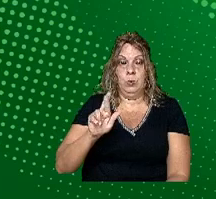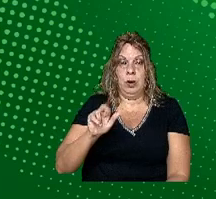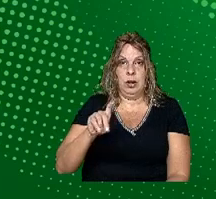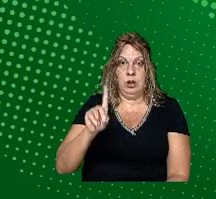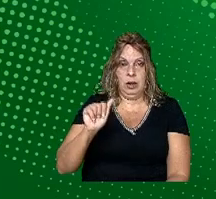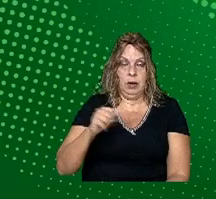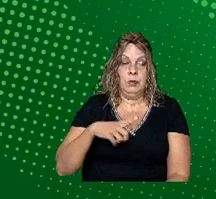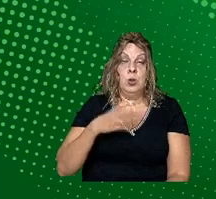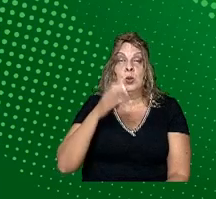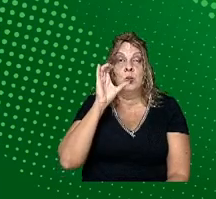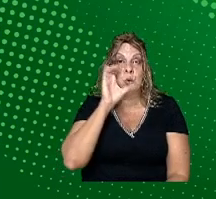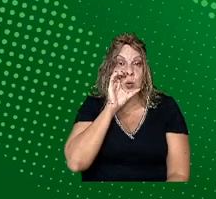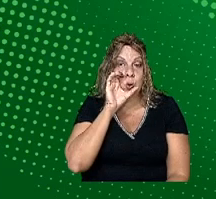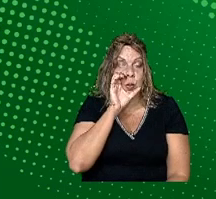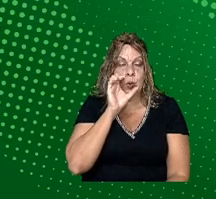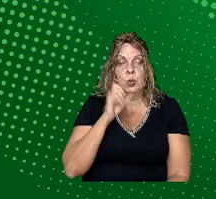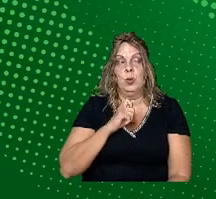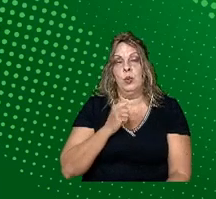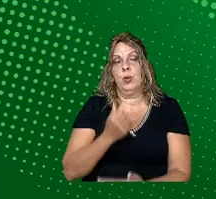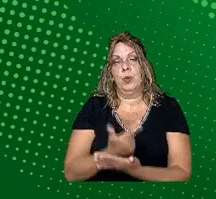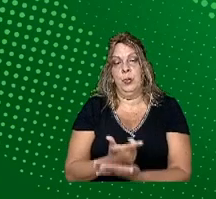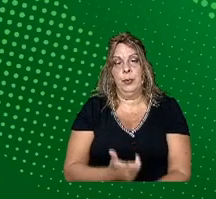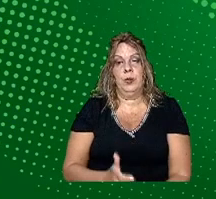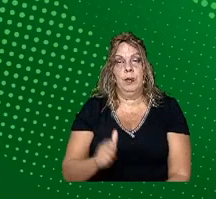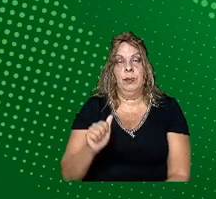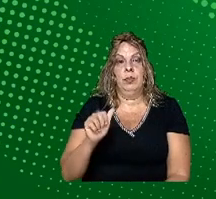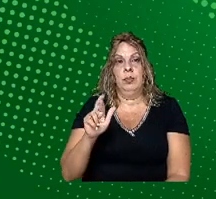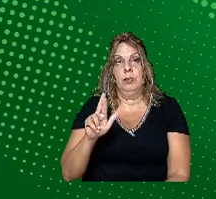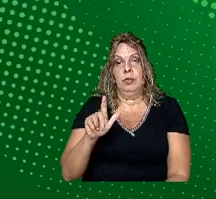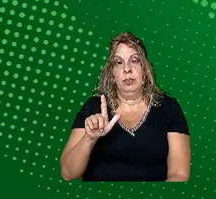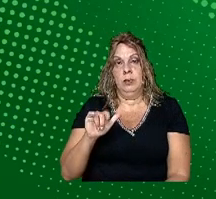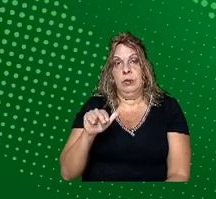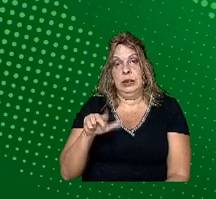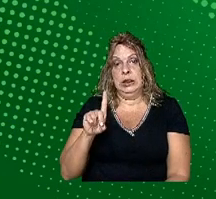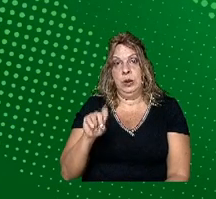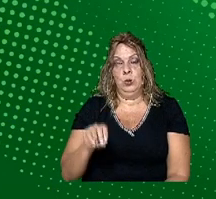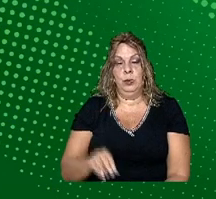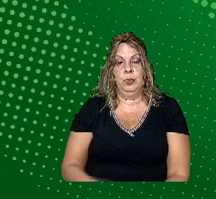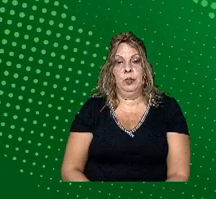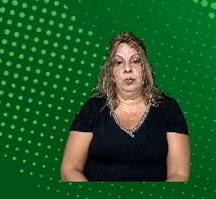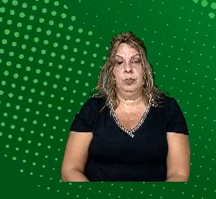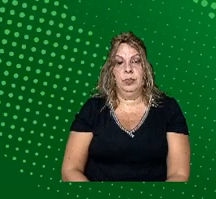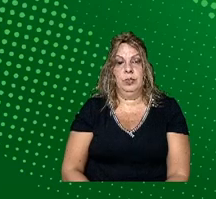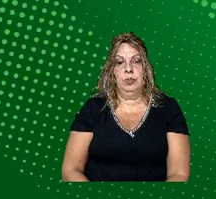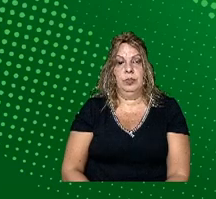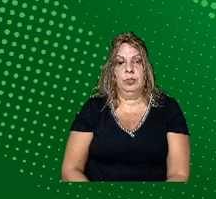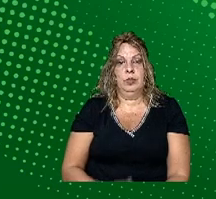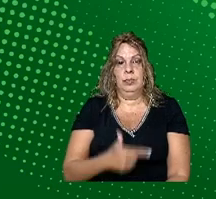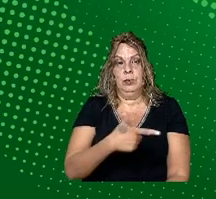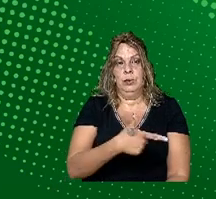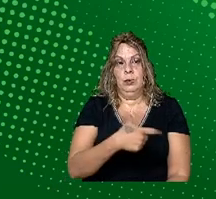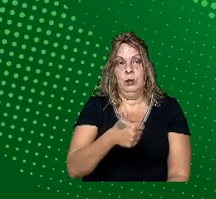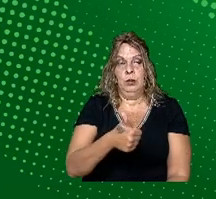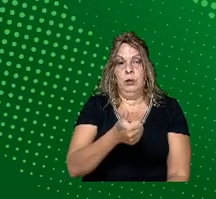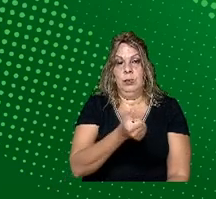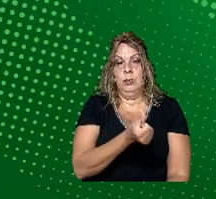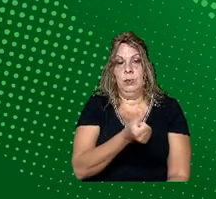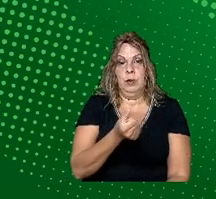Socorro. Adquiriu aí com Arlindo, Regional São José Pé Quente.